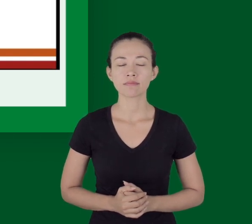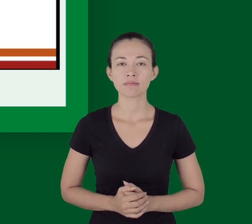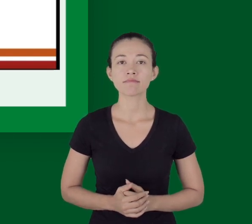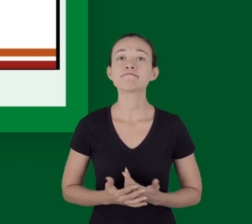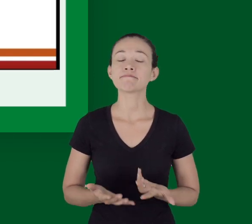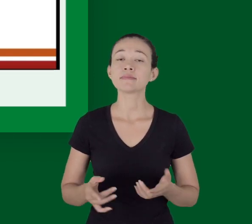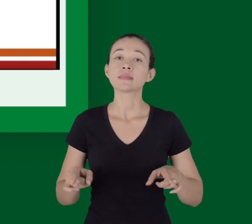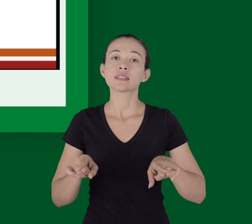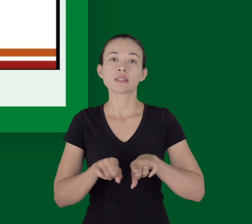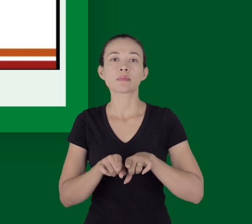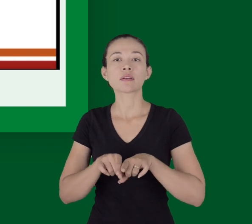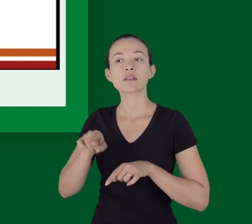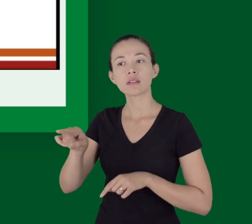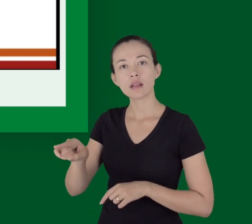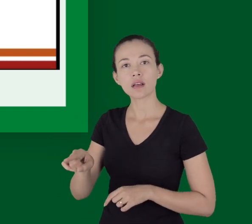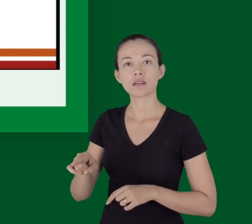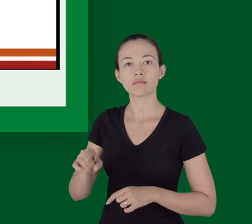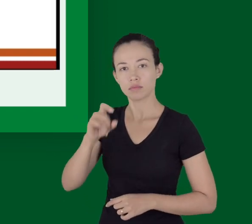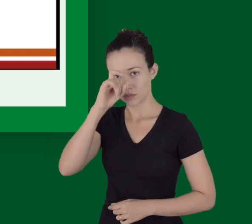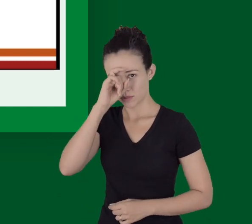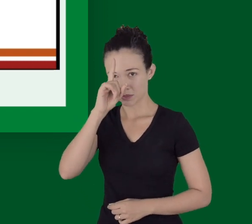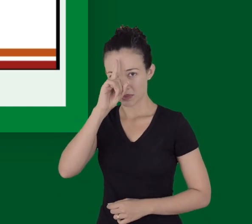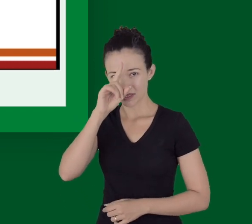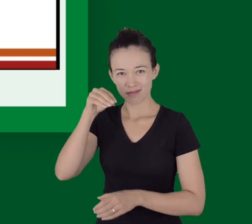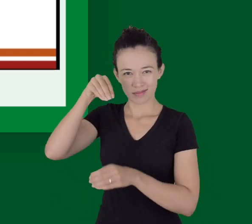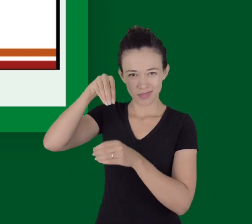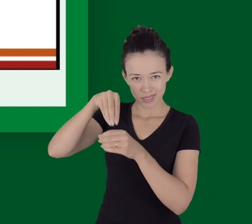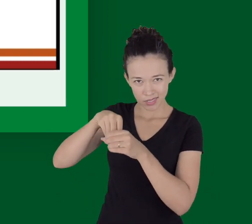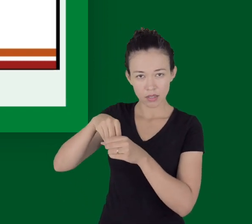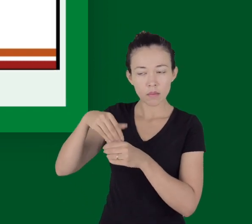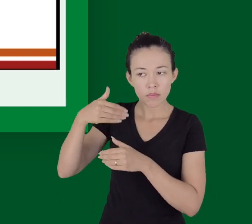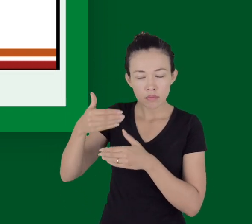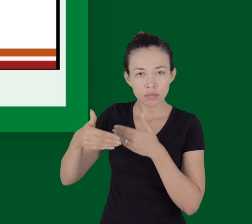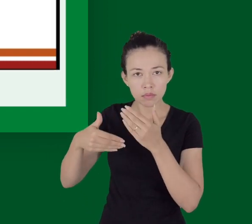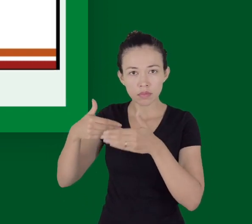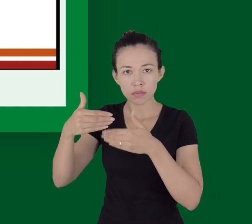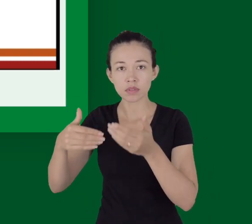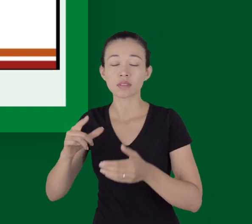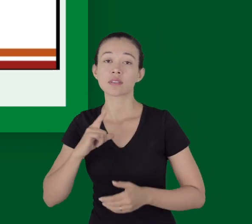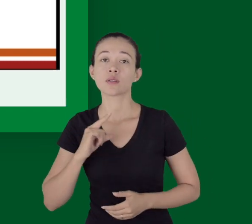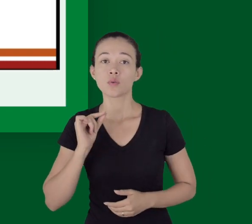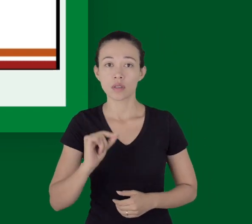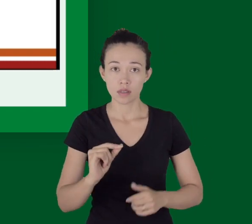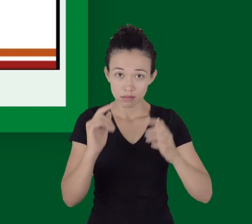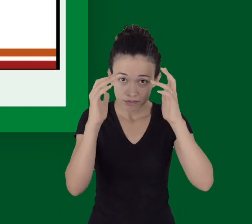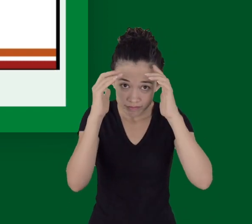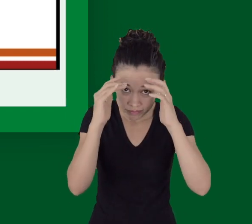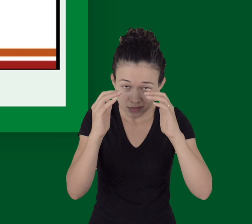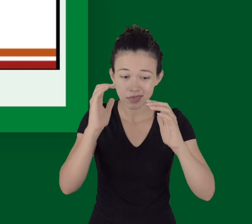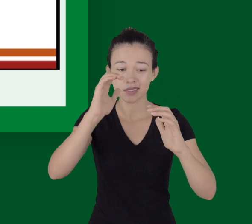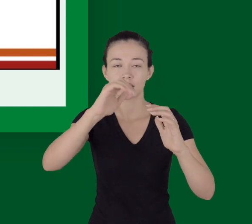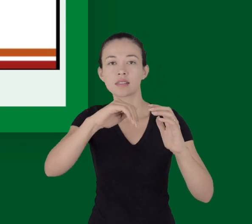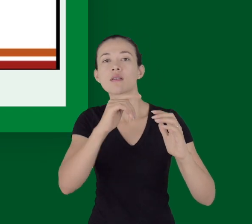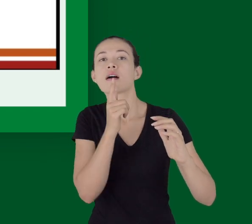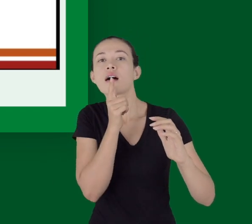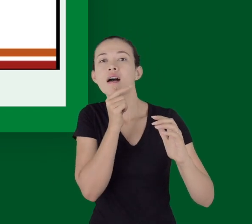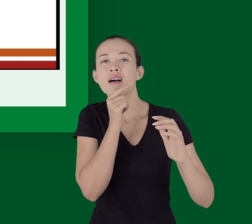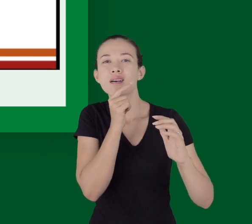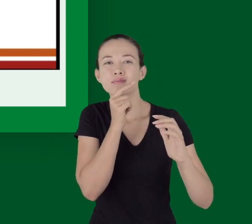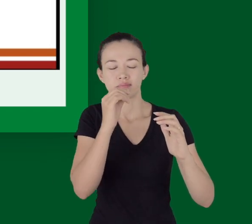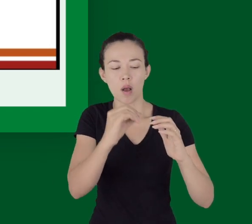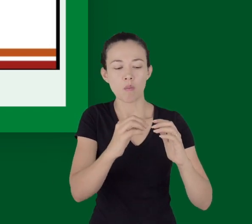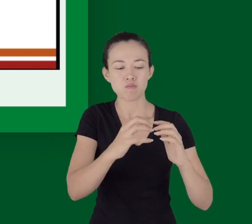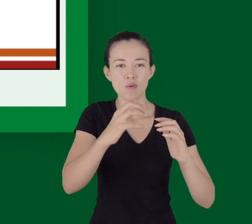intracranianos, que normalmente já avançam, né, alcançam intra-hospitalar, no momento um pouco mais tardio. A gente tem esses processos